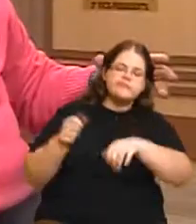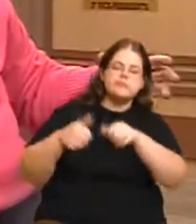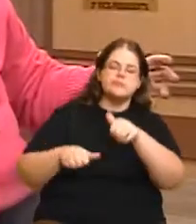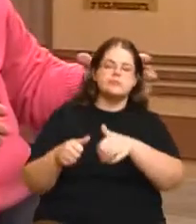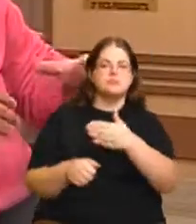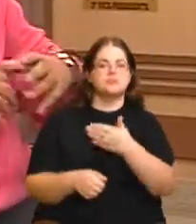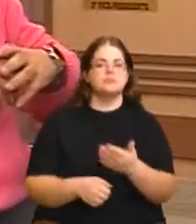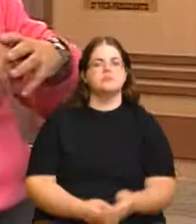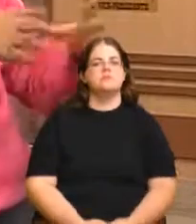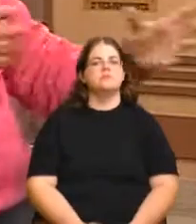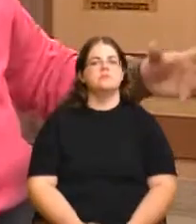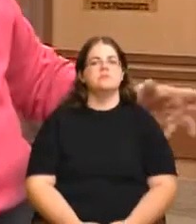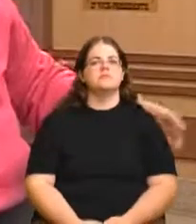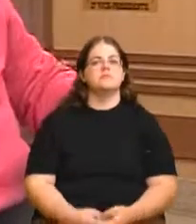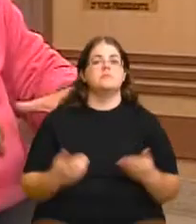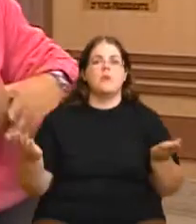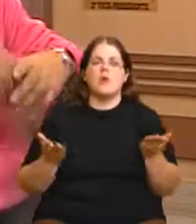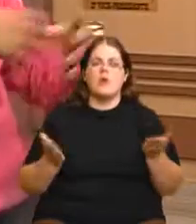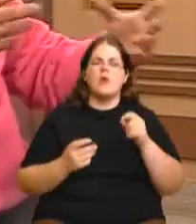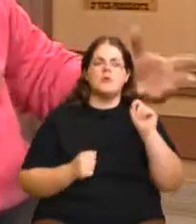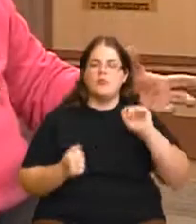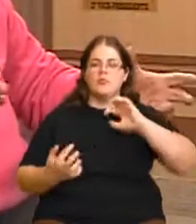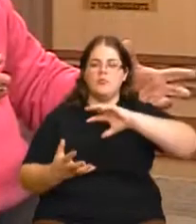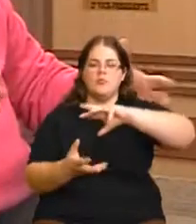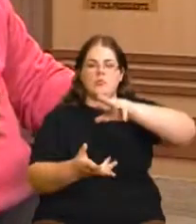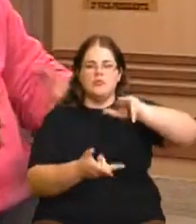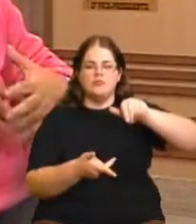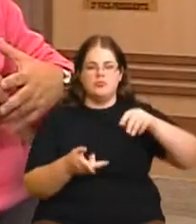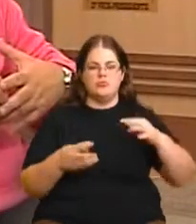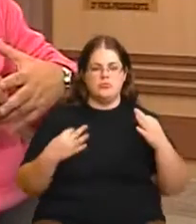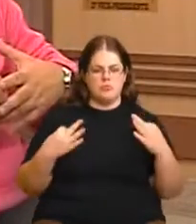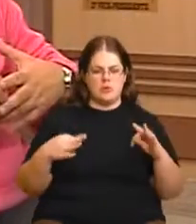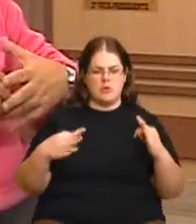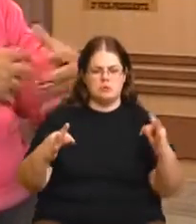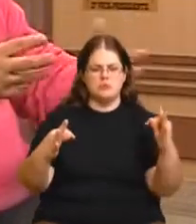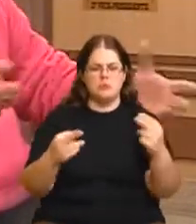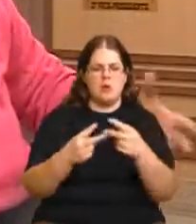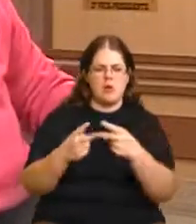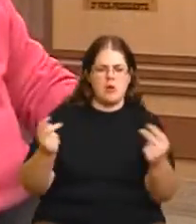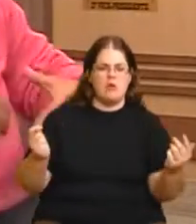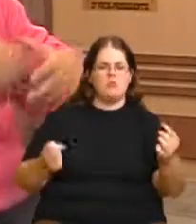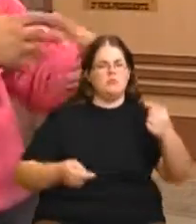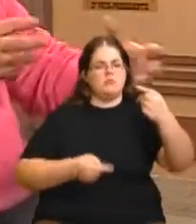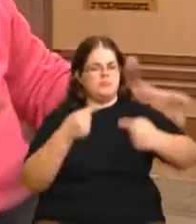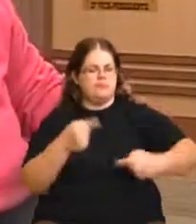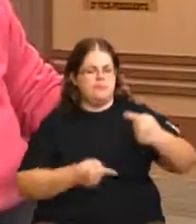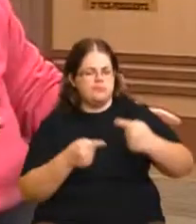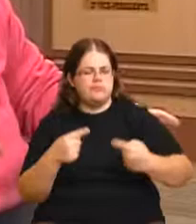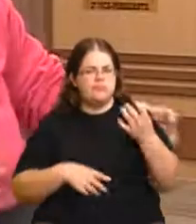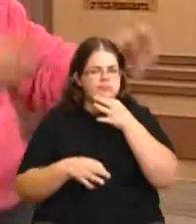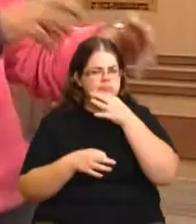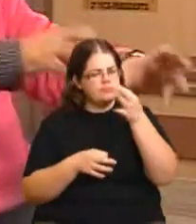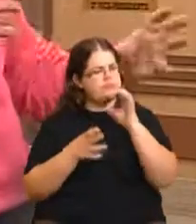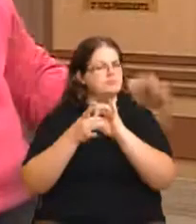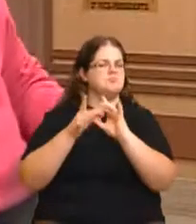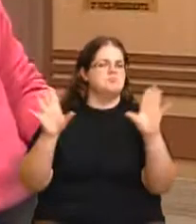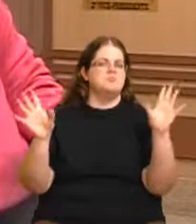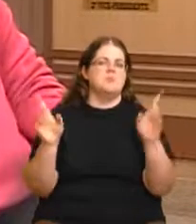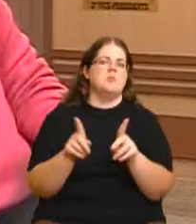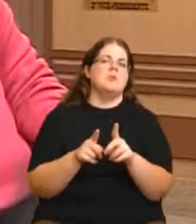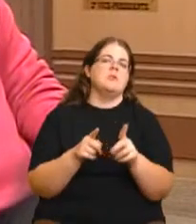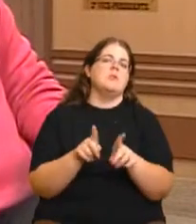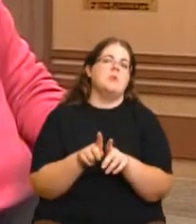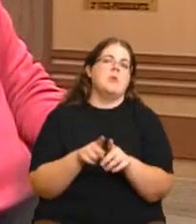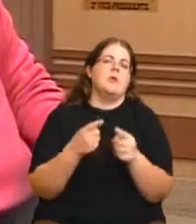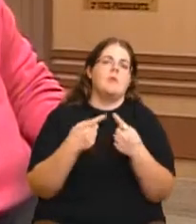mundo virtual, um mundo que se diz que o mundo com as discussões mais abertas, democráticas, mas quando se faz um processo